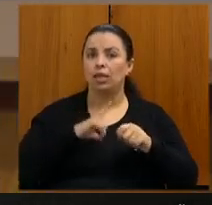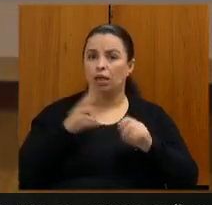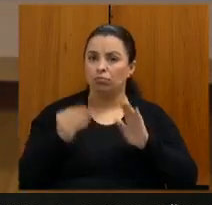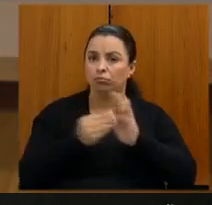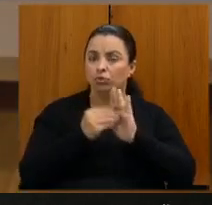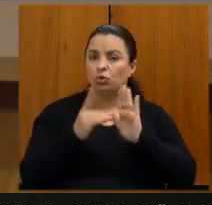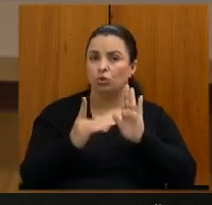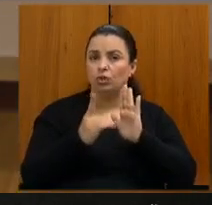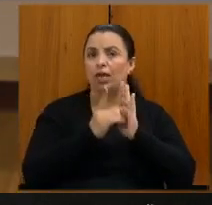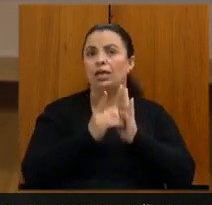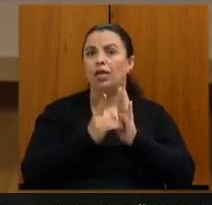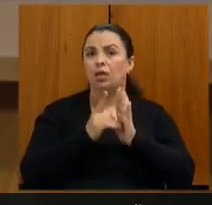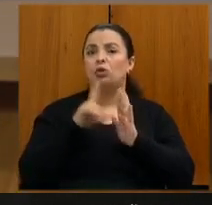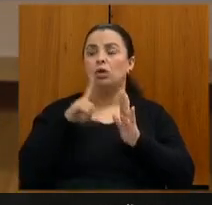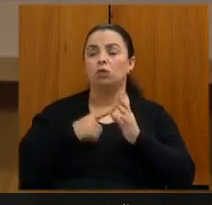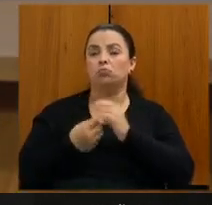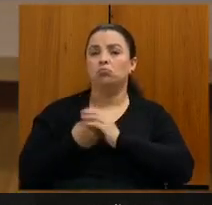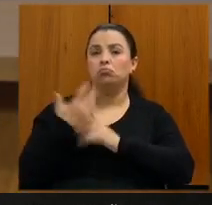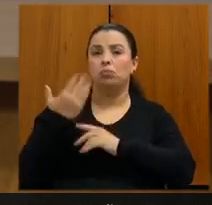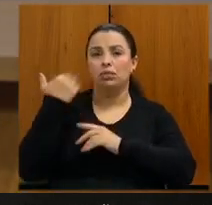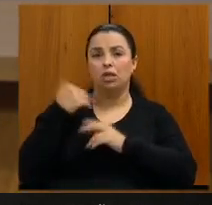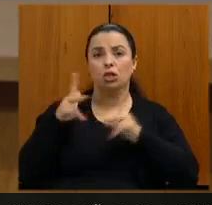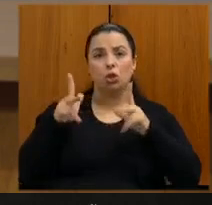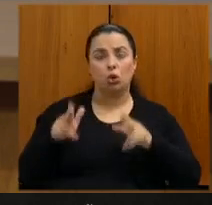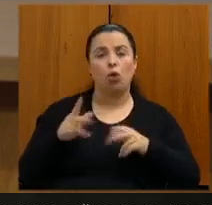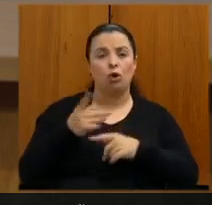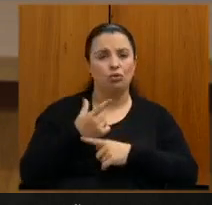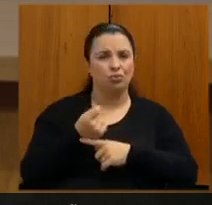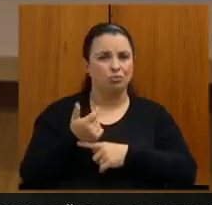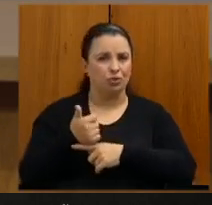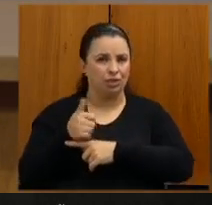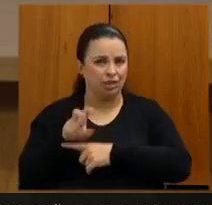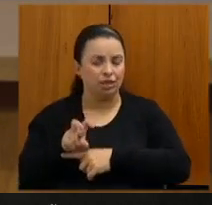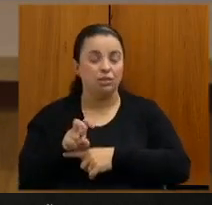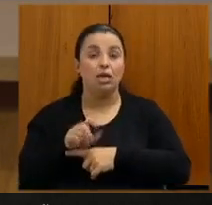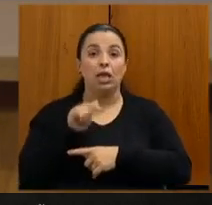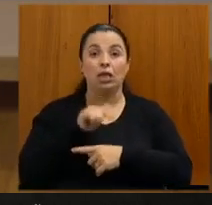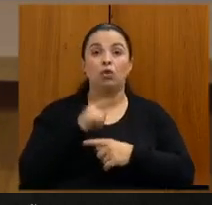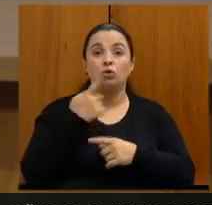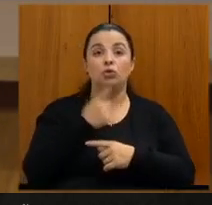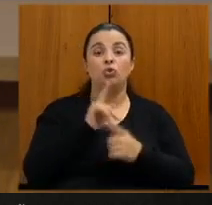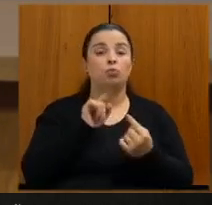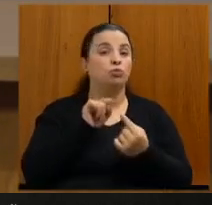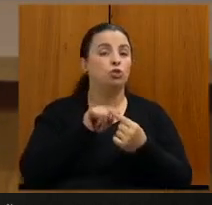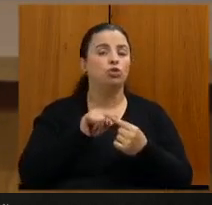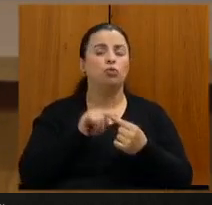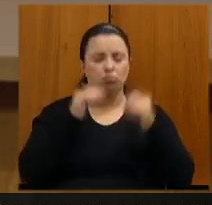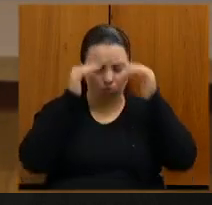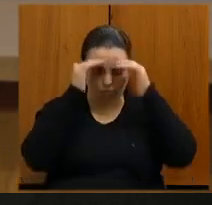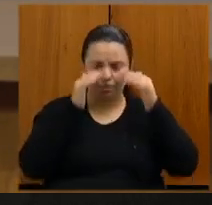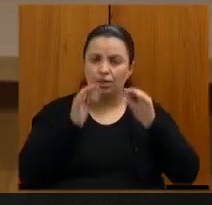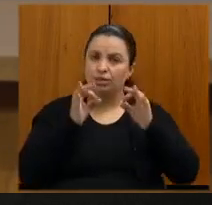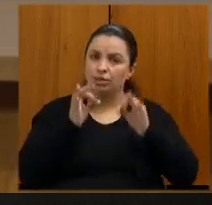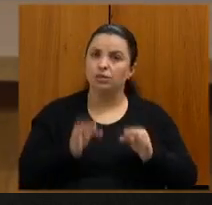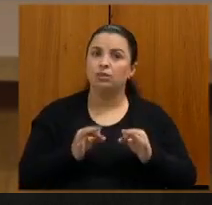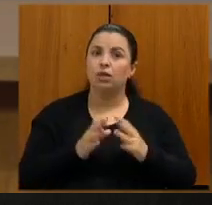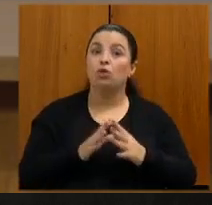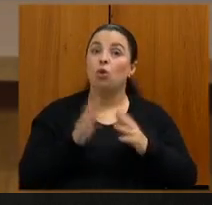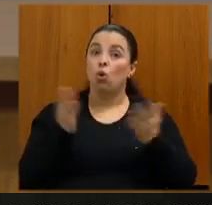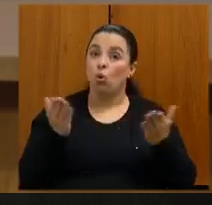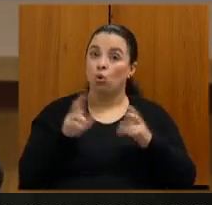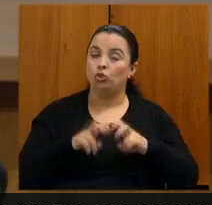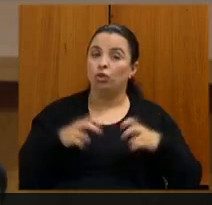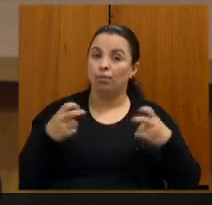2015 ainda na gestão anterior nem tão ela cumprir sua finalidade hoje à mesa É e